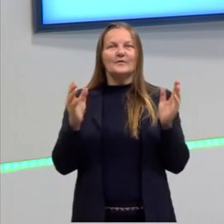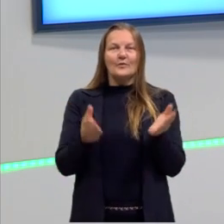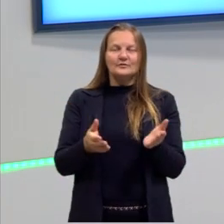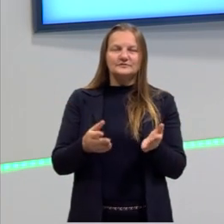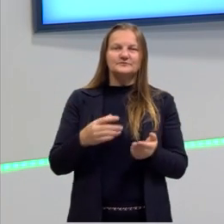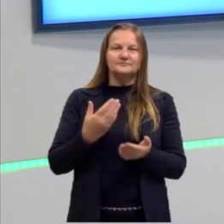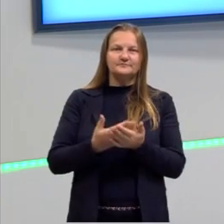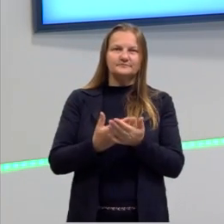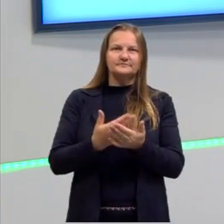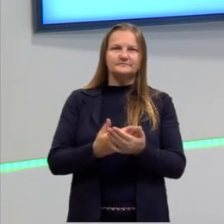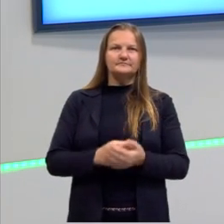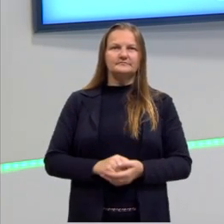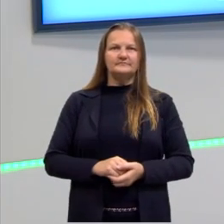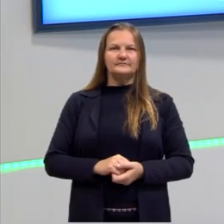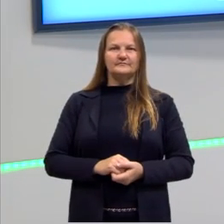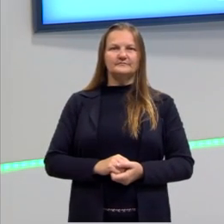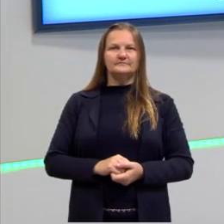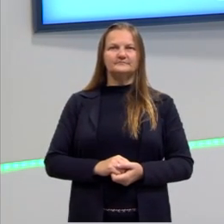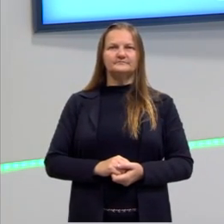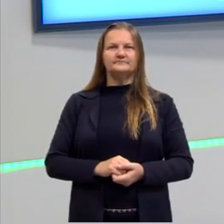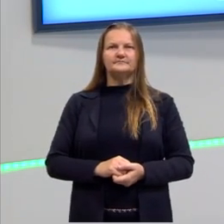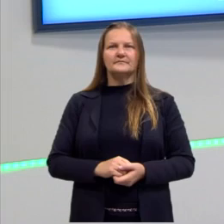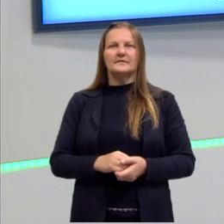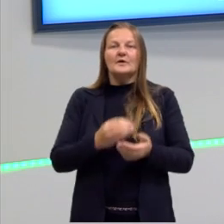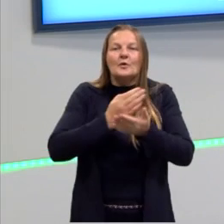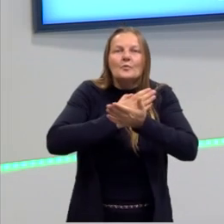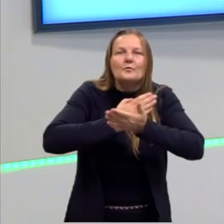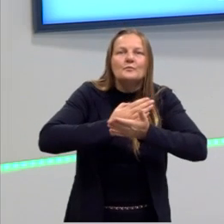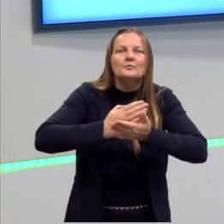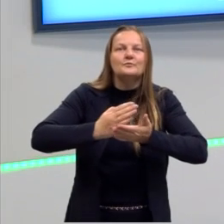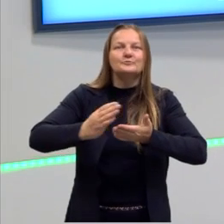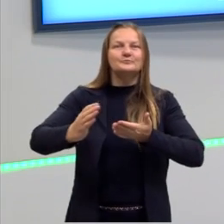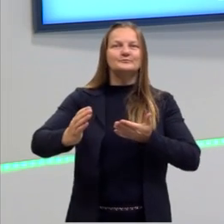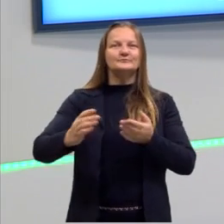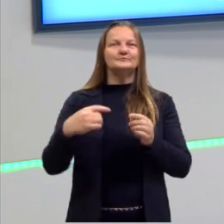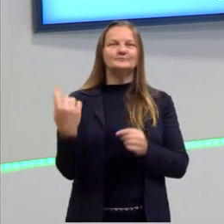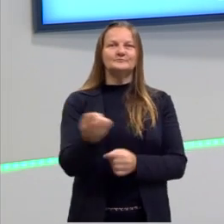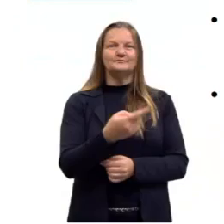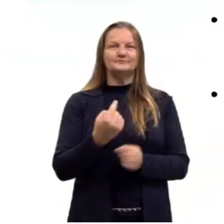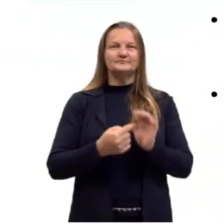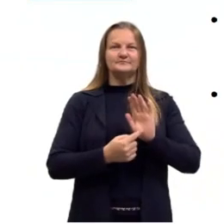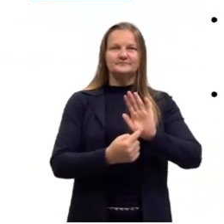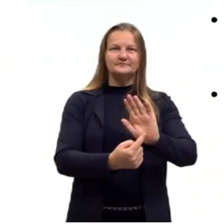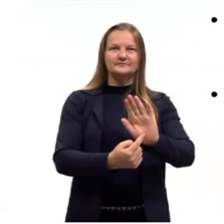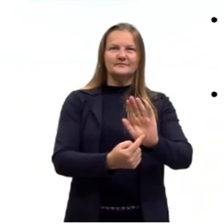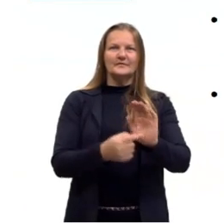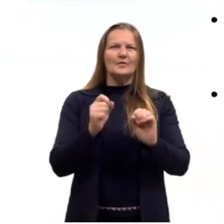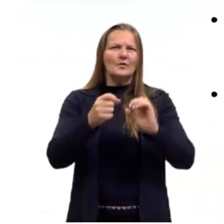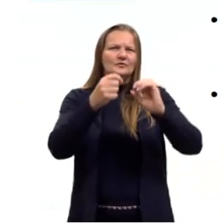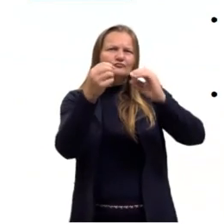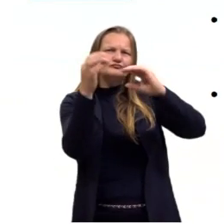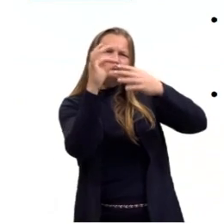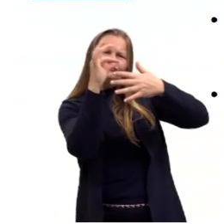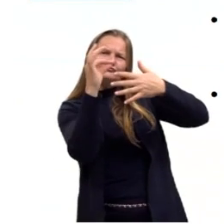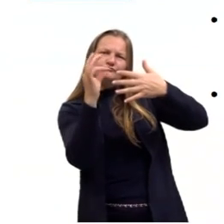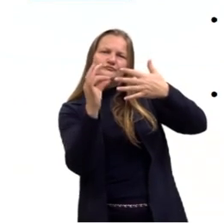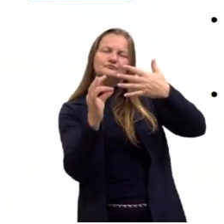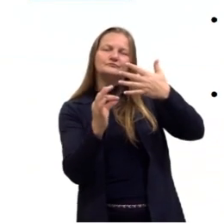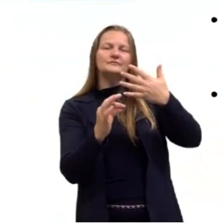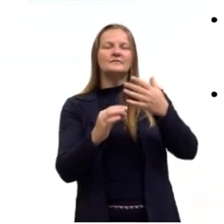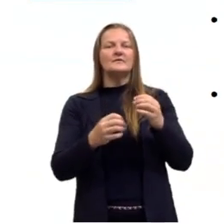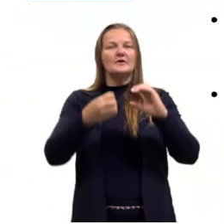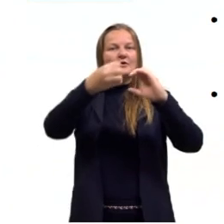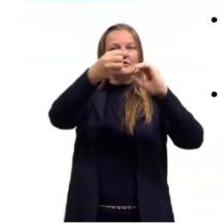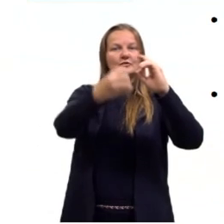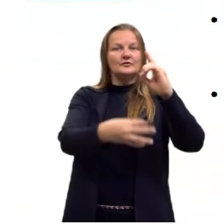nós vamos ver na aula de hoje então para dar início trouxe para vocês ali né Quais são os elementos adefinição de